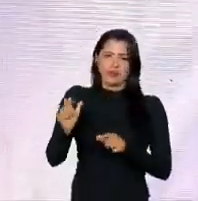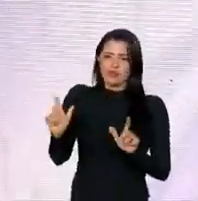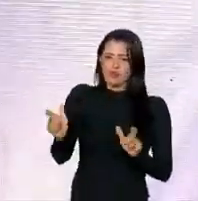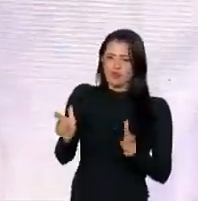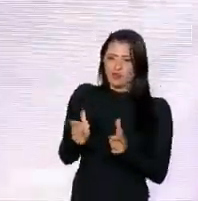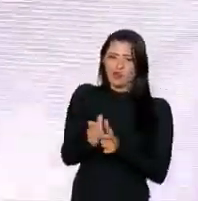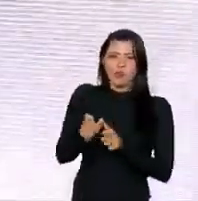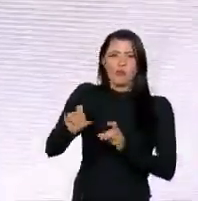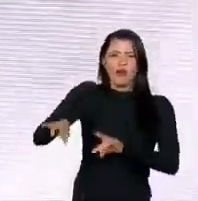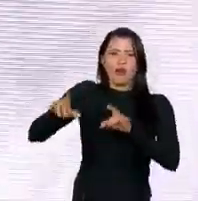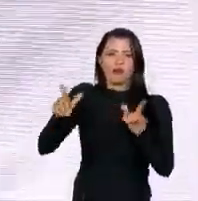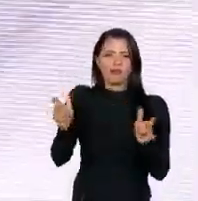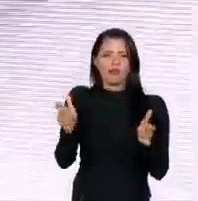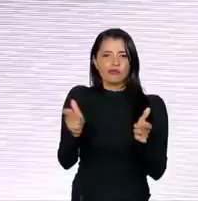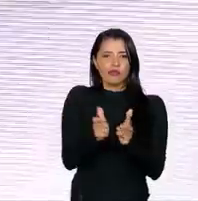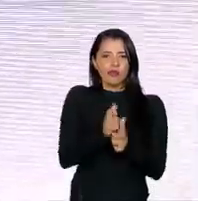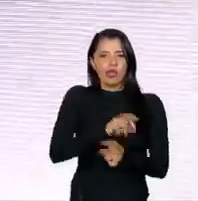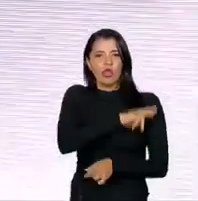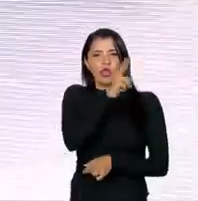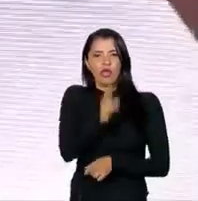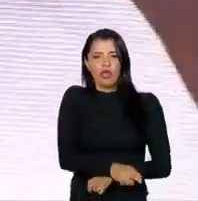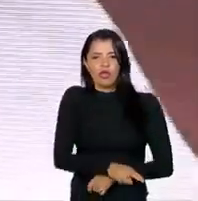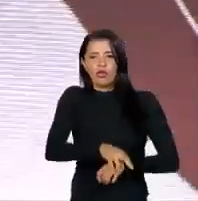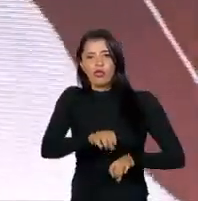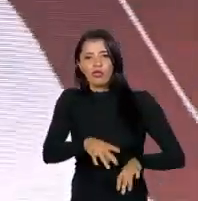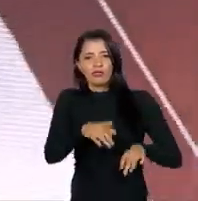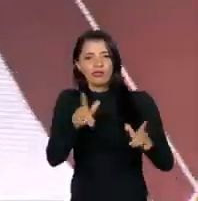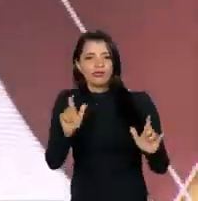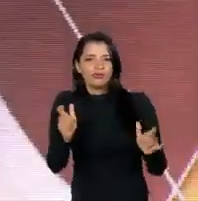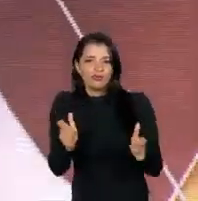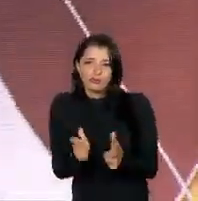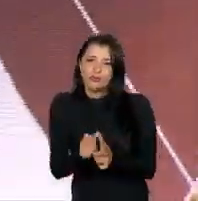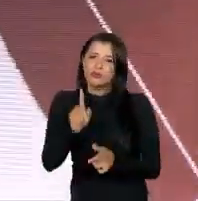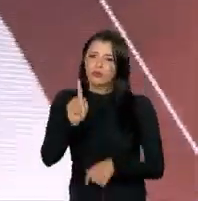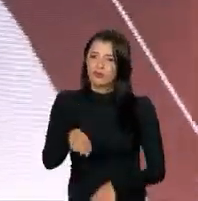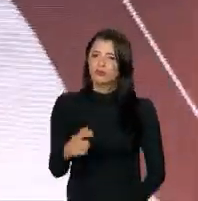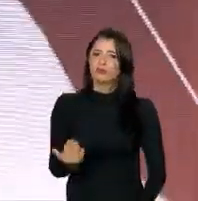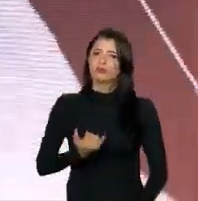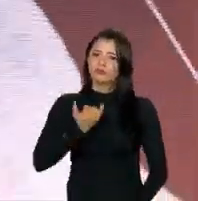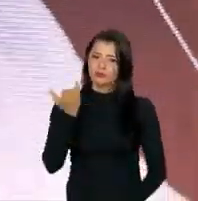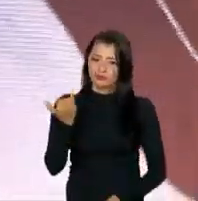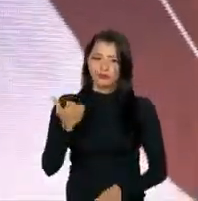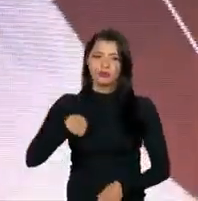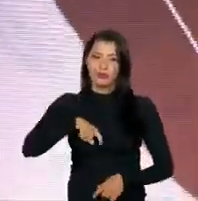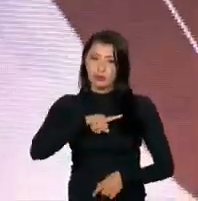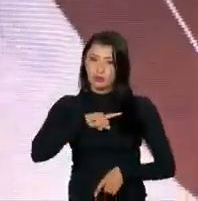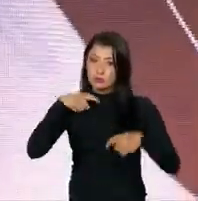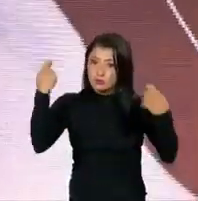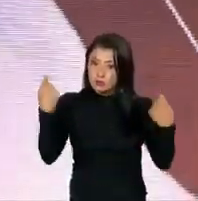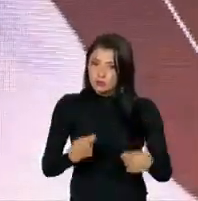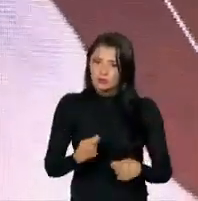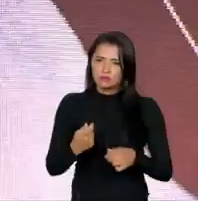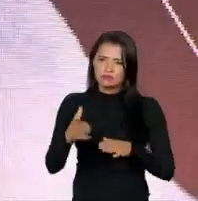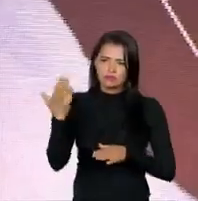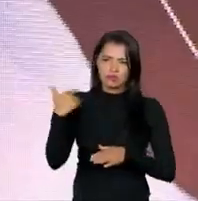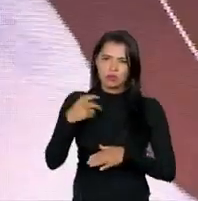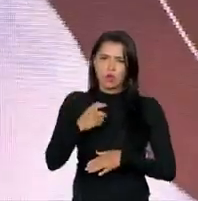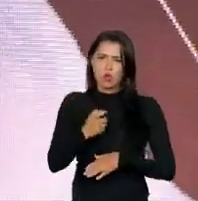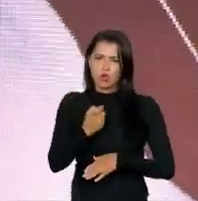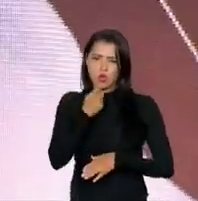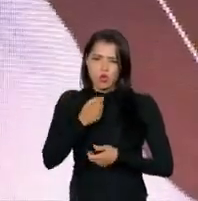diminui a reprovação, diminui o abandono. Portanto, isso é fundamental. A gente precisa se... Eu estava dando uma entrevista hoje,